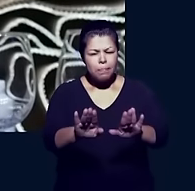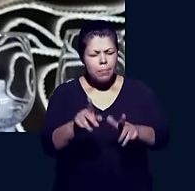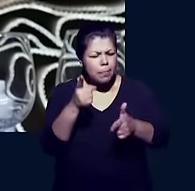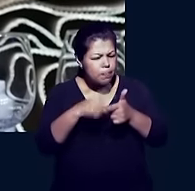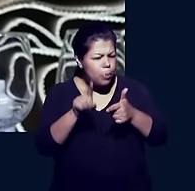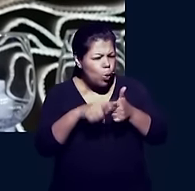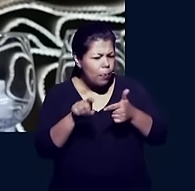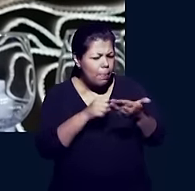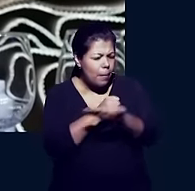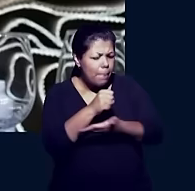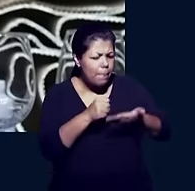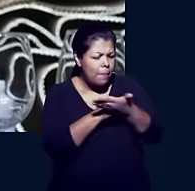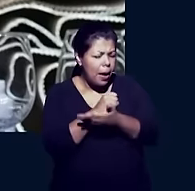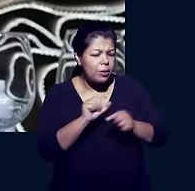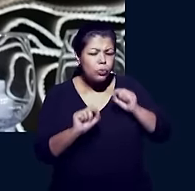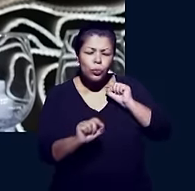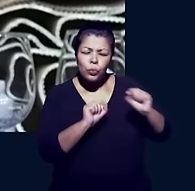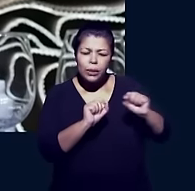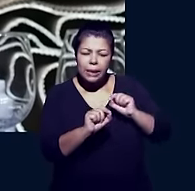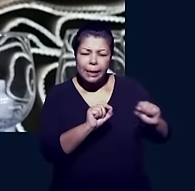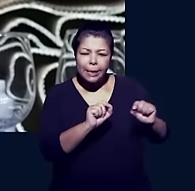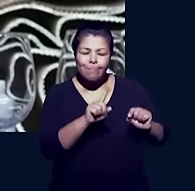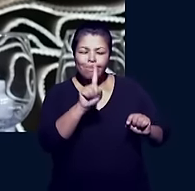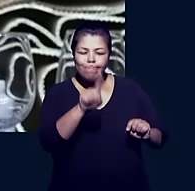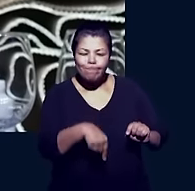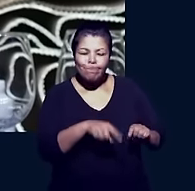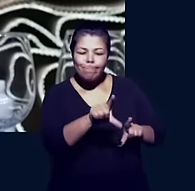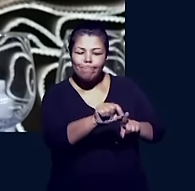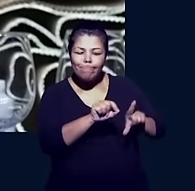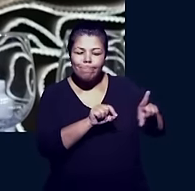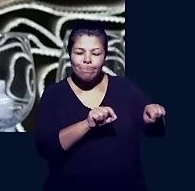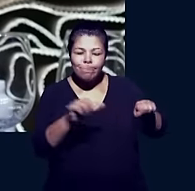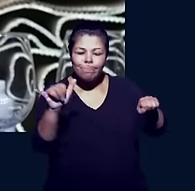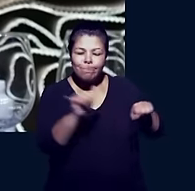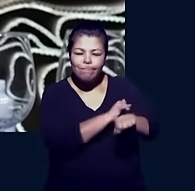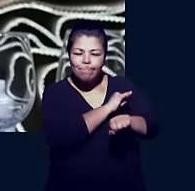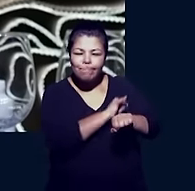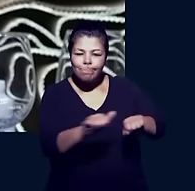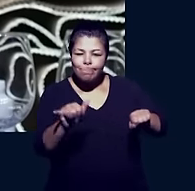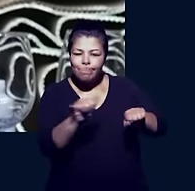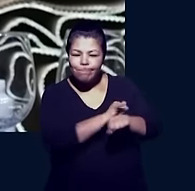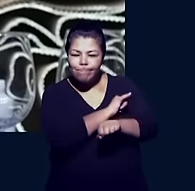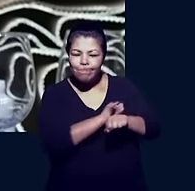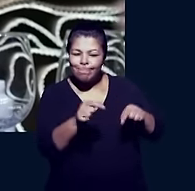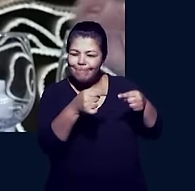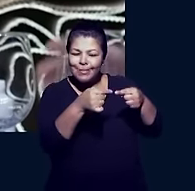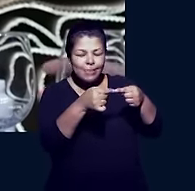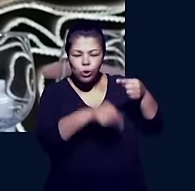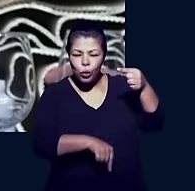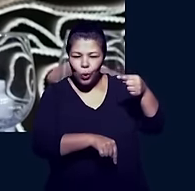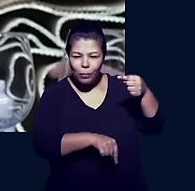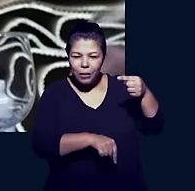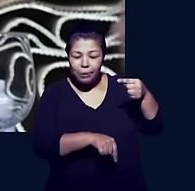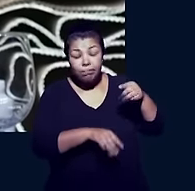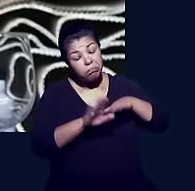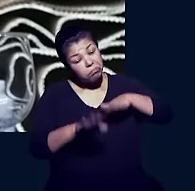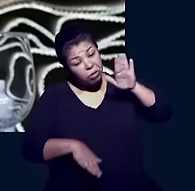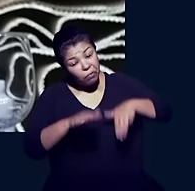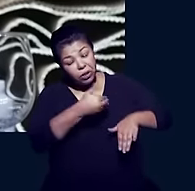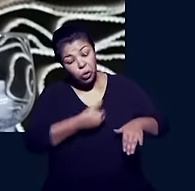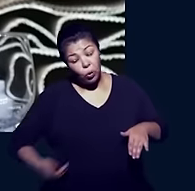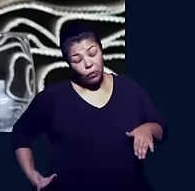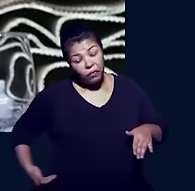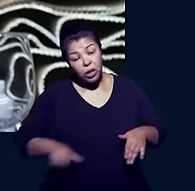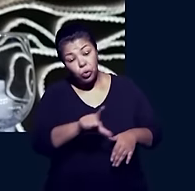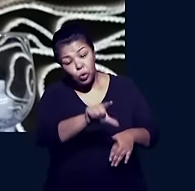acho que tá na origem da Estratégia escolhida por esse governo para estabilizar a dívida acho que você escolheu uma estratégia